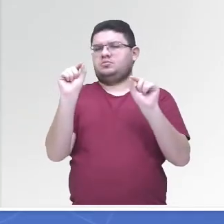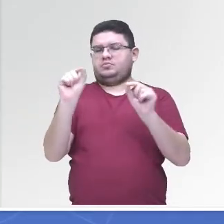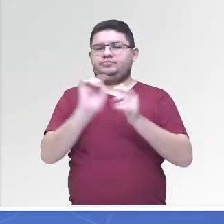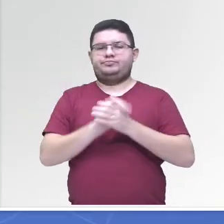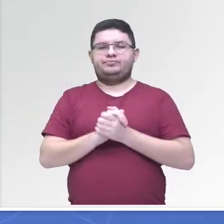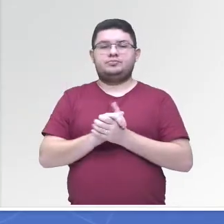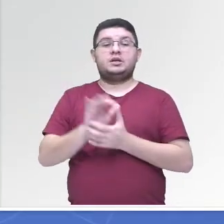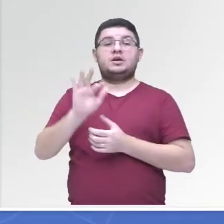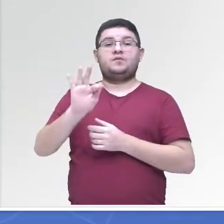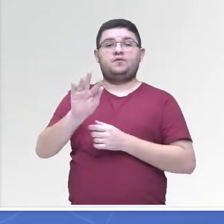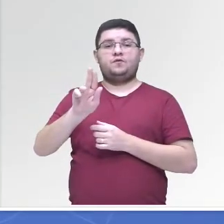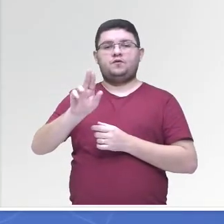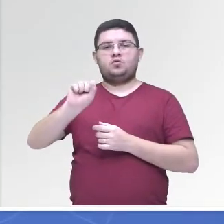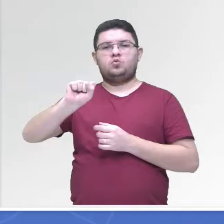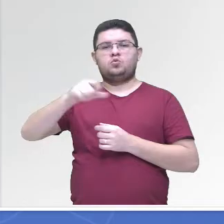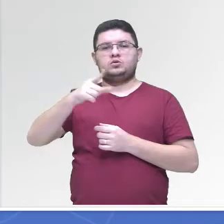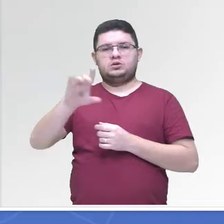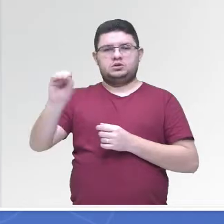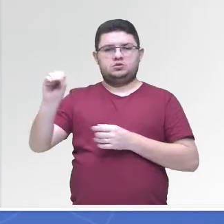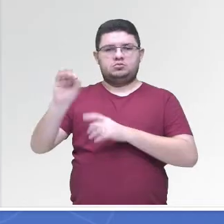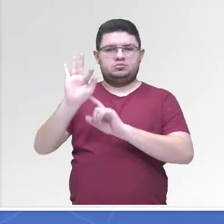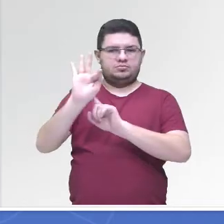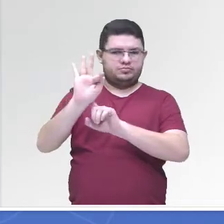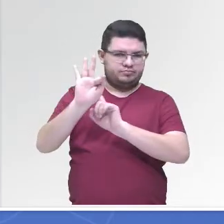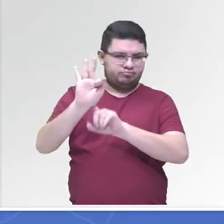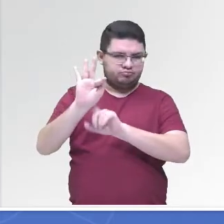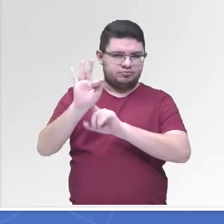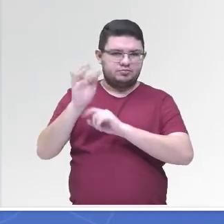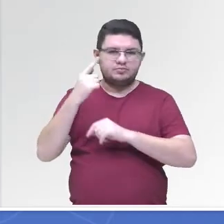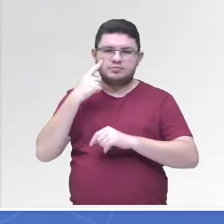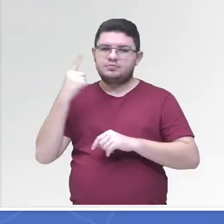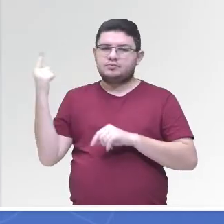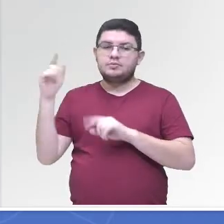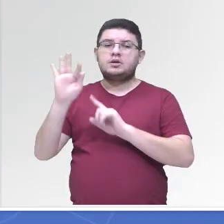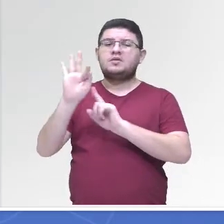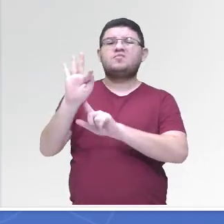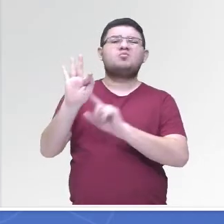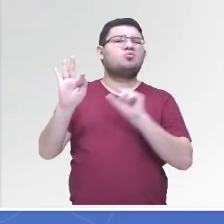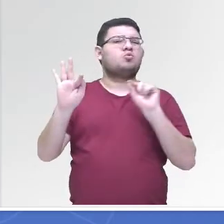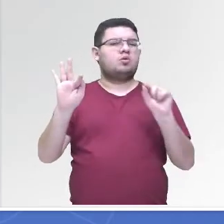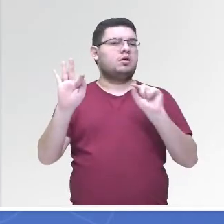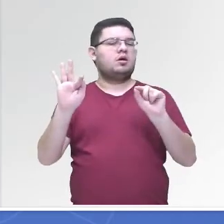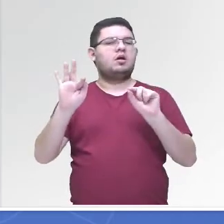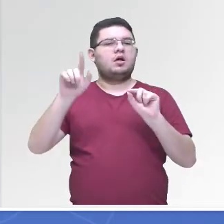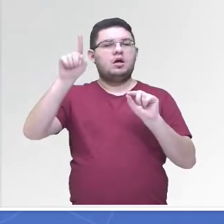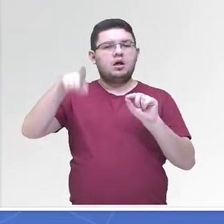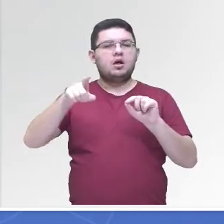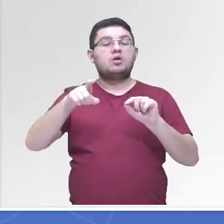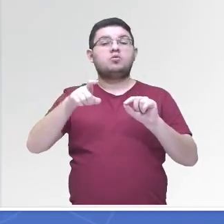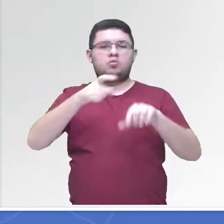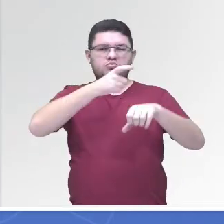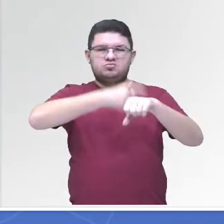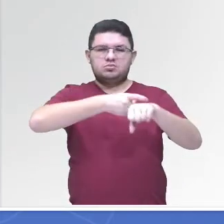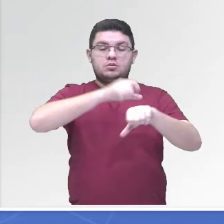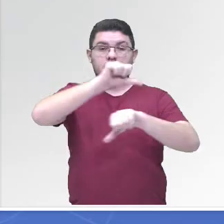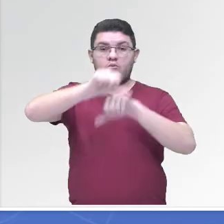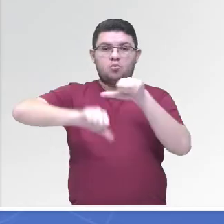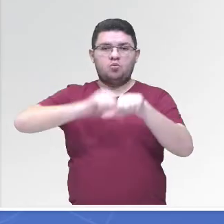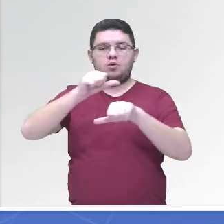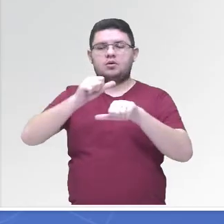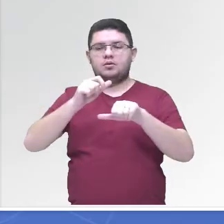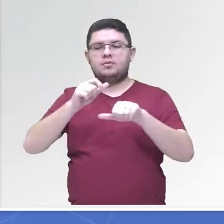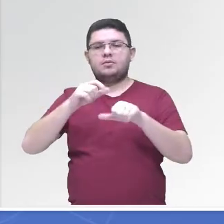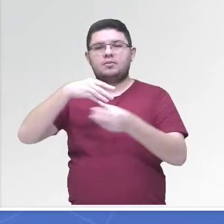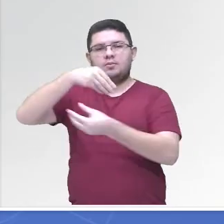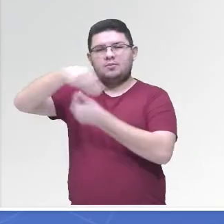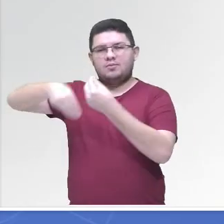a fusão, a primeira delas aqui, que é a passagem do sólido para o líquido,